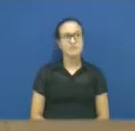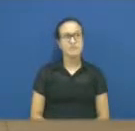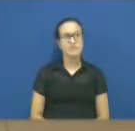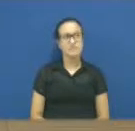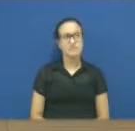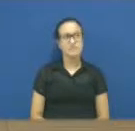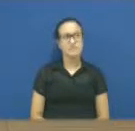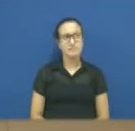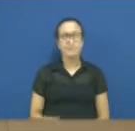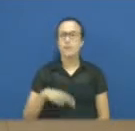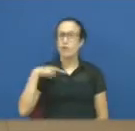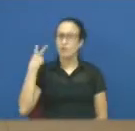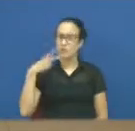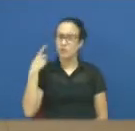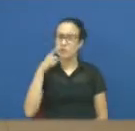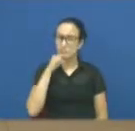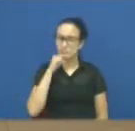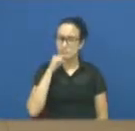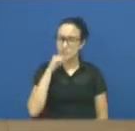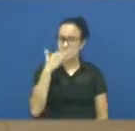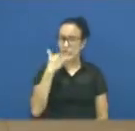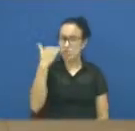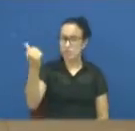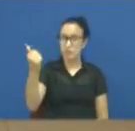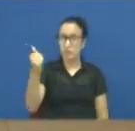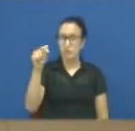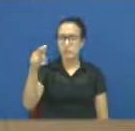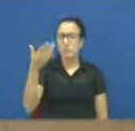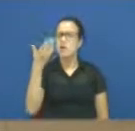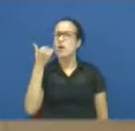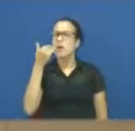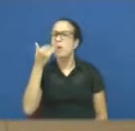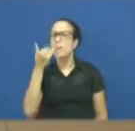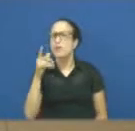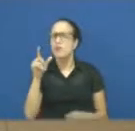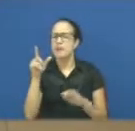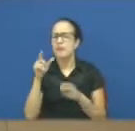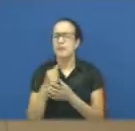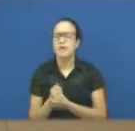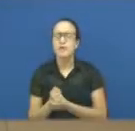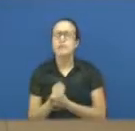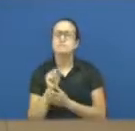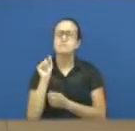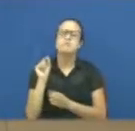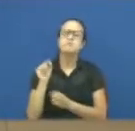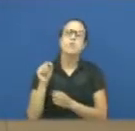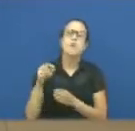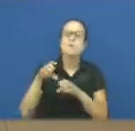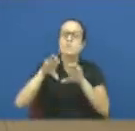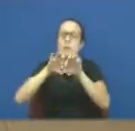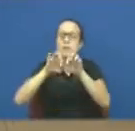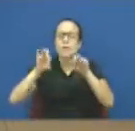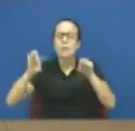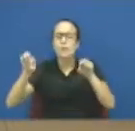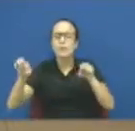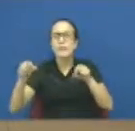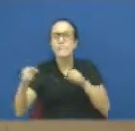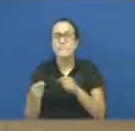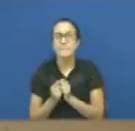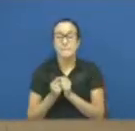Dr. Raul, esses dias, me levou para um restaurante para comer uma linguiça apimentada, porque ele é gastro, e falou assim, olha aqui, mais um cliente.